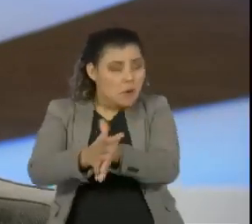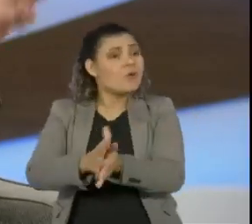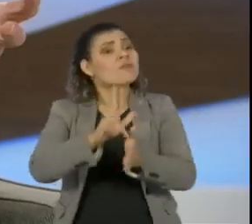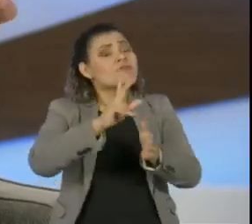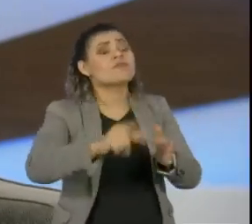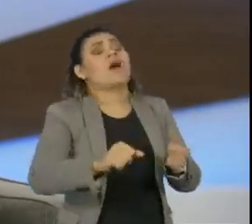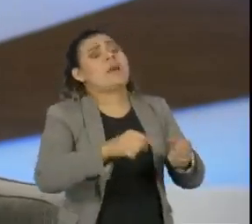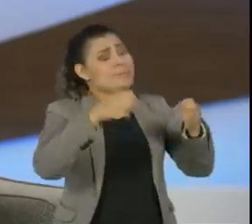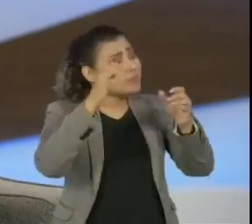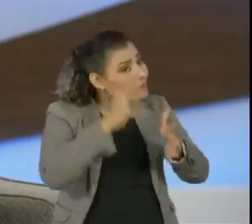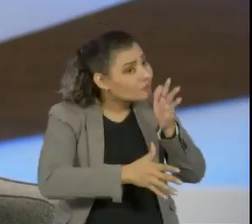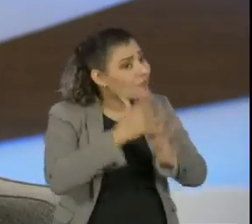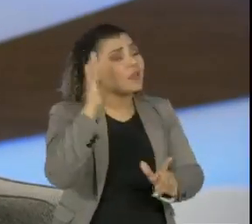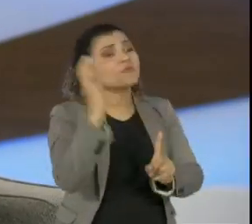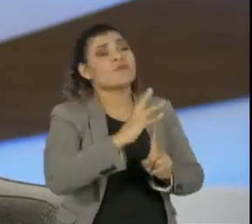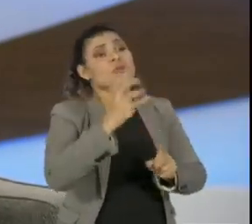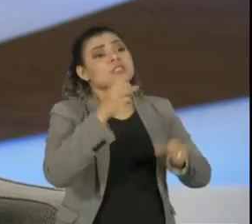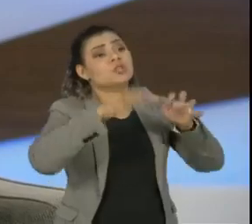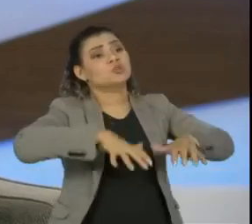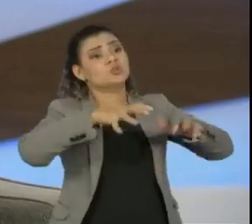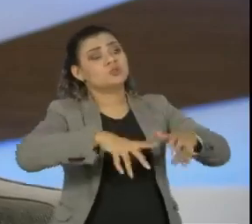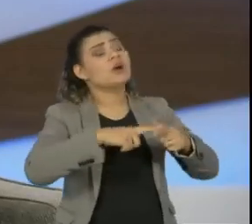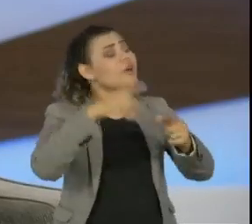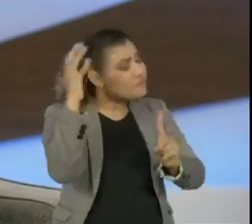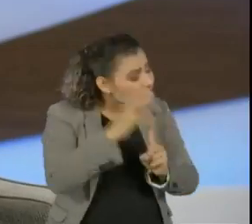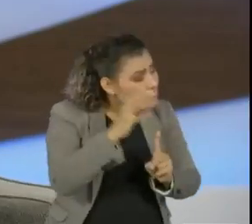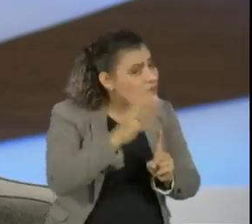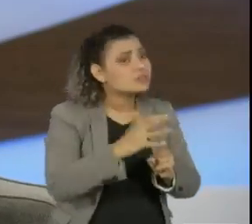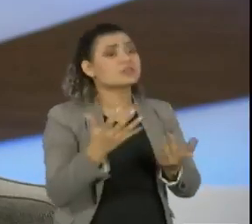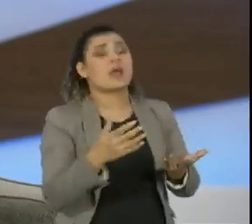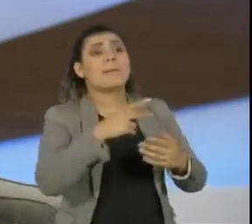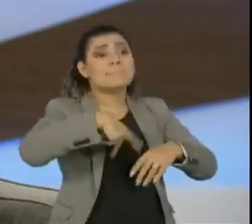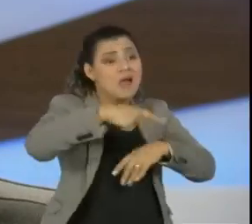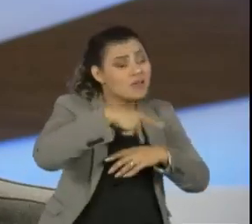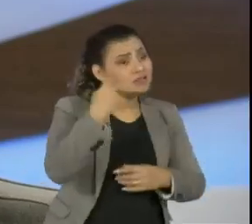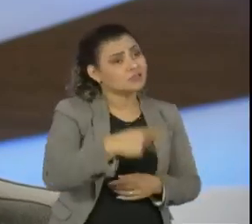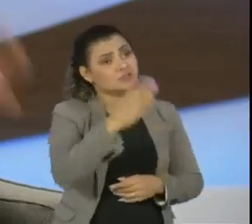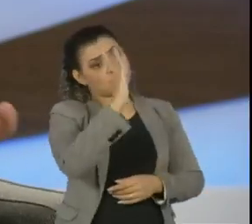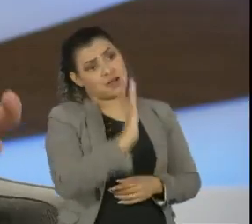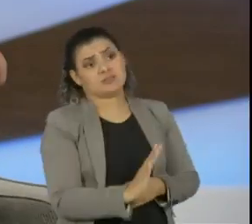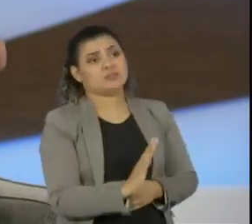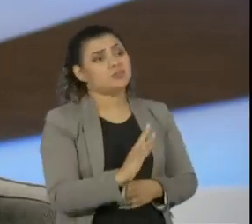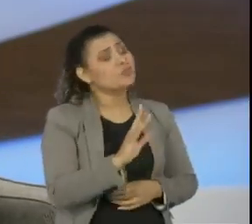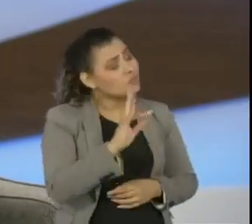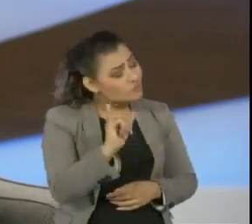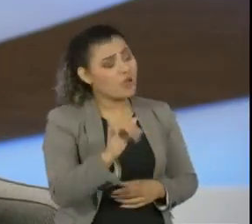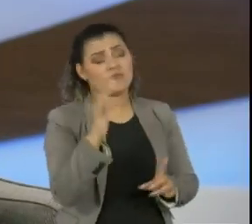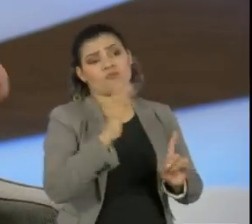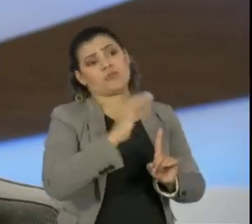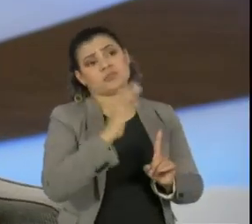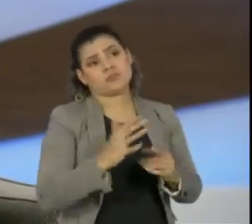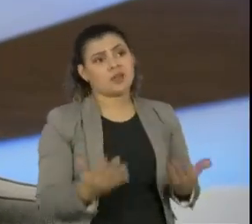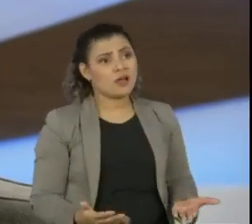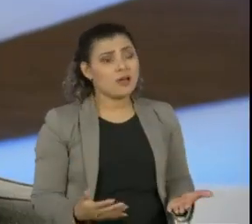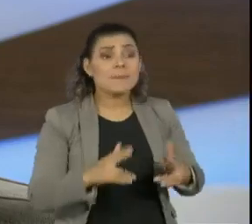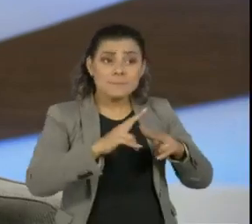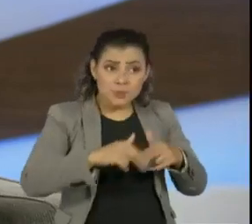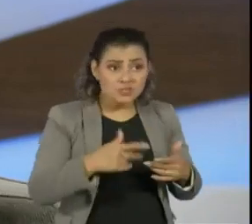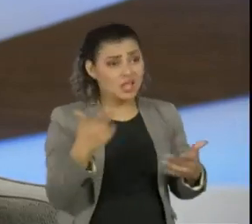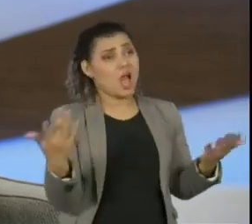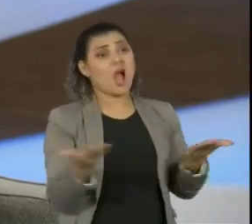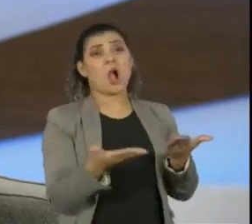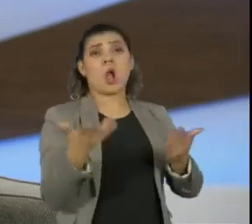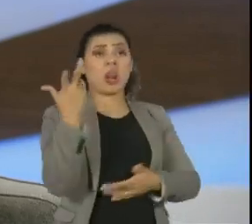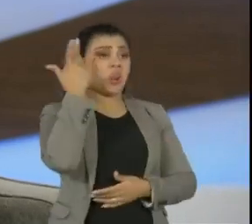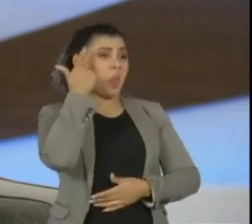afetar o regime de chuvas vai afetar a maneira pela qual o país vive e funciona essa história de